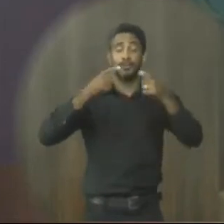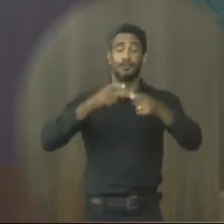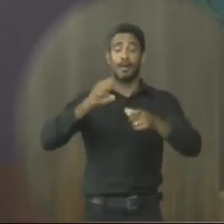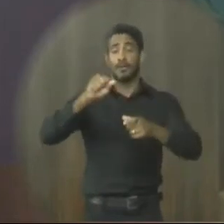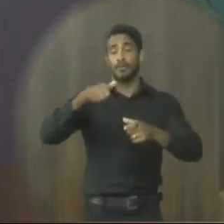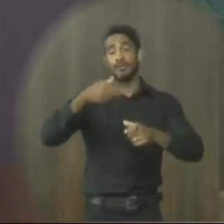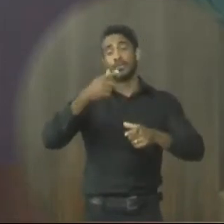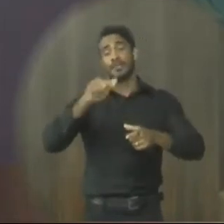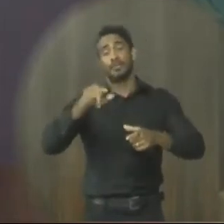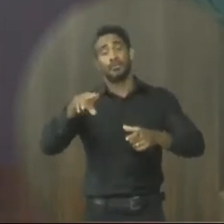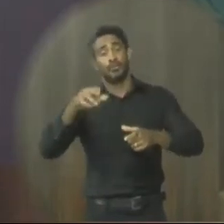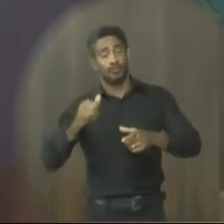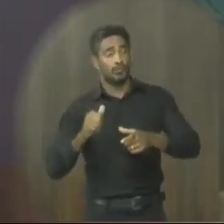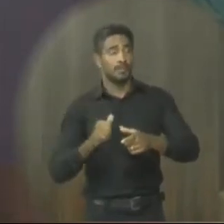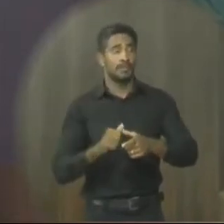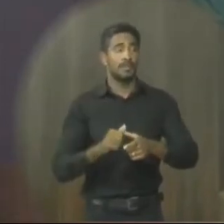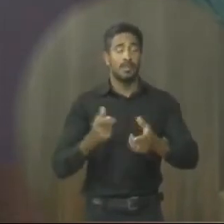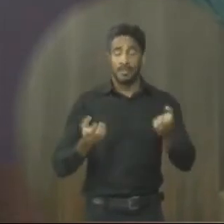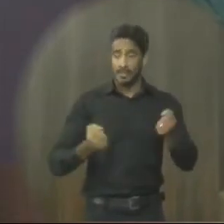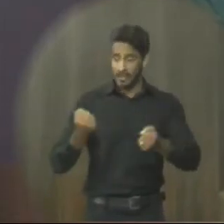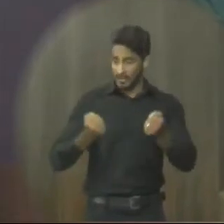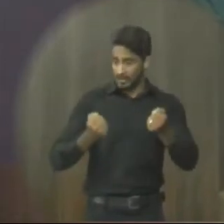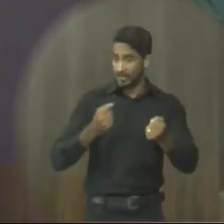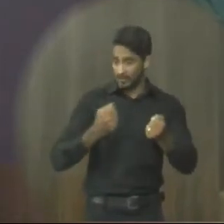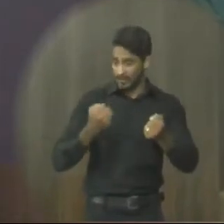ano, esse ano nós colocamos caminhão-pipa lá